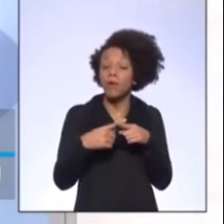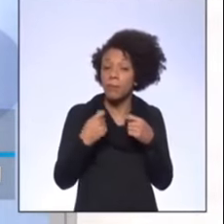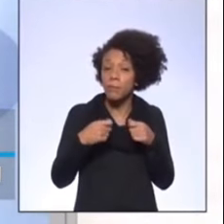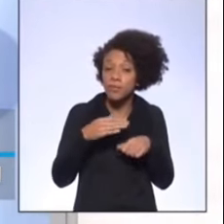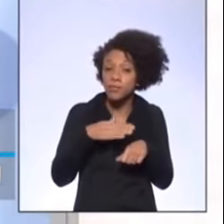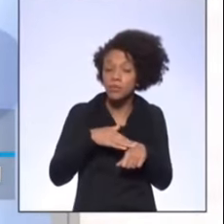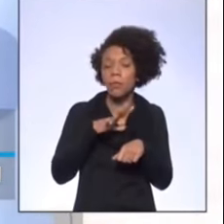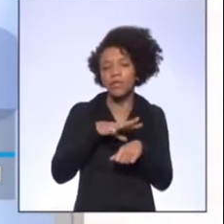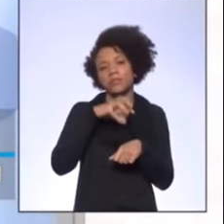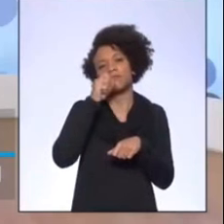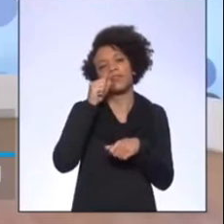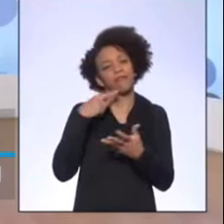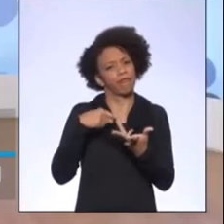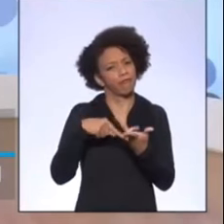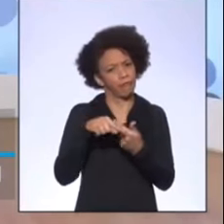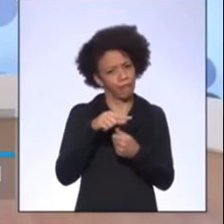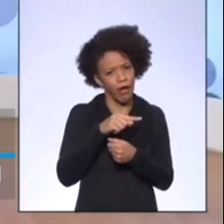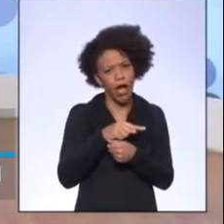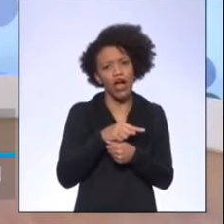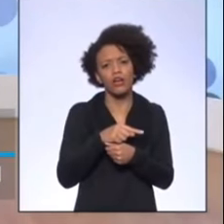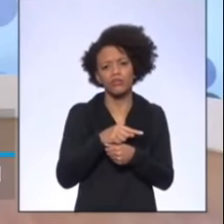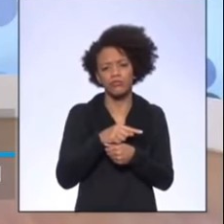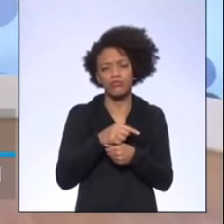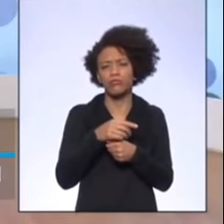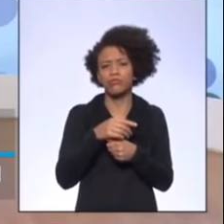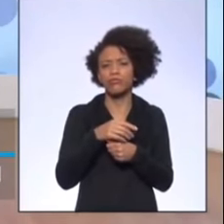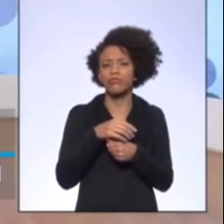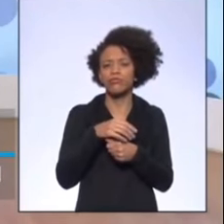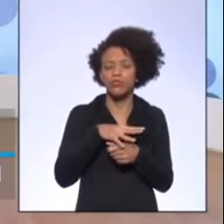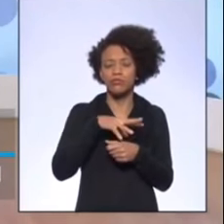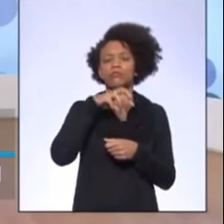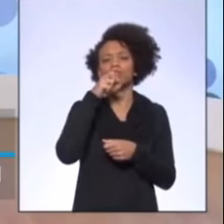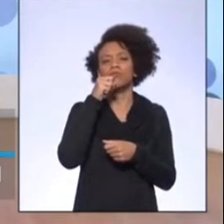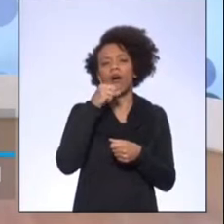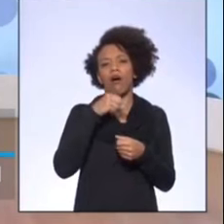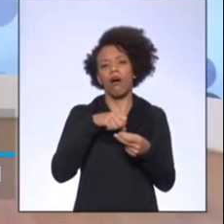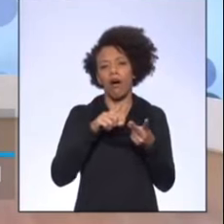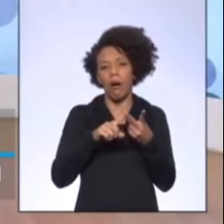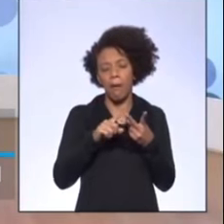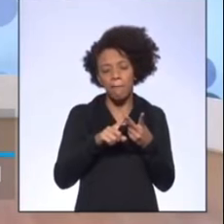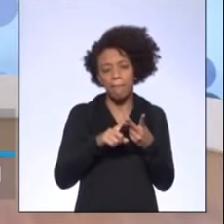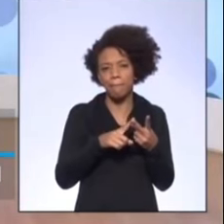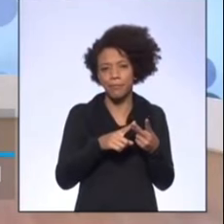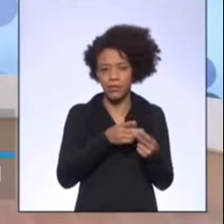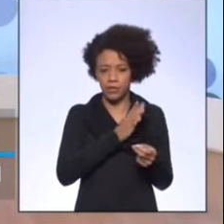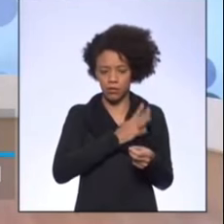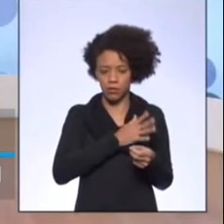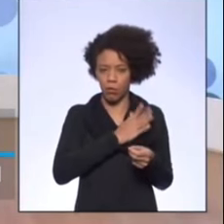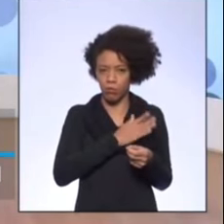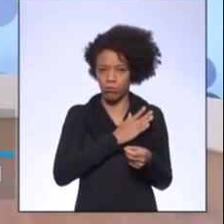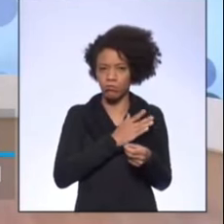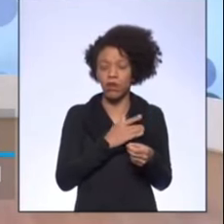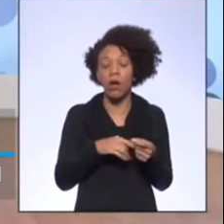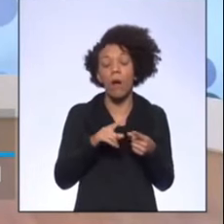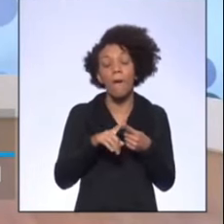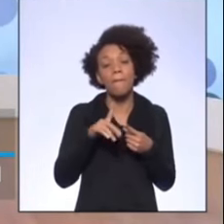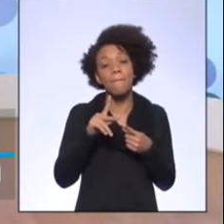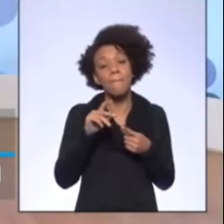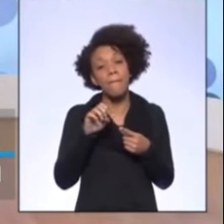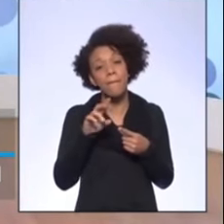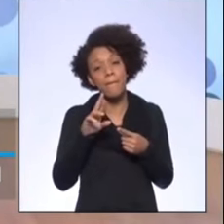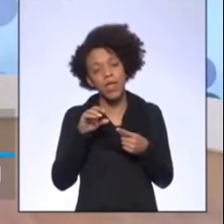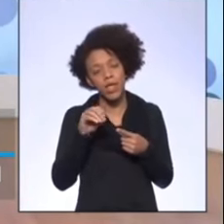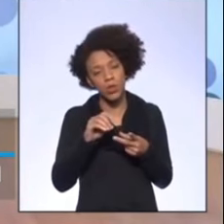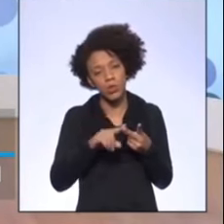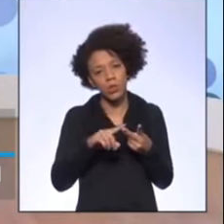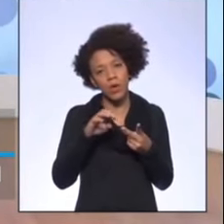oxigênio. Vários falaram dessa questão do sangue e oxigênio, vários. O Pedro, a Emily, como eu disse, ó, o Vitor.